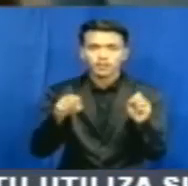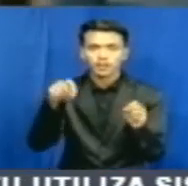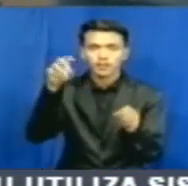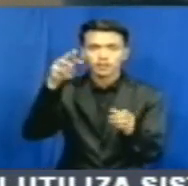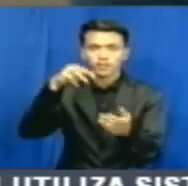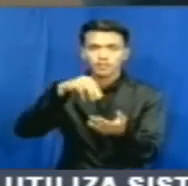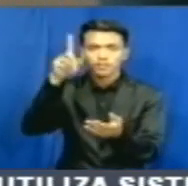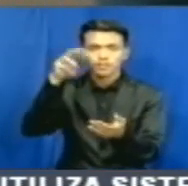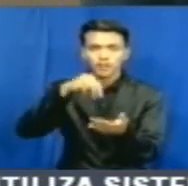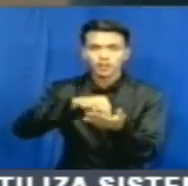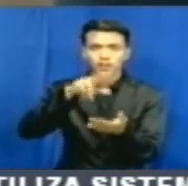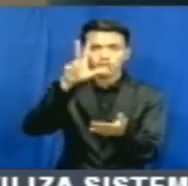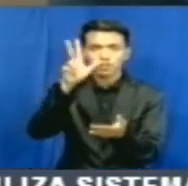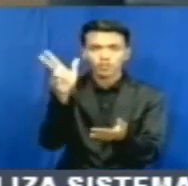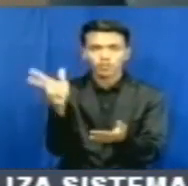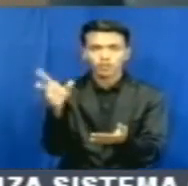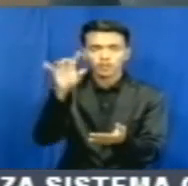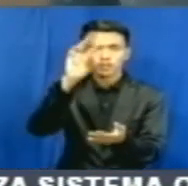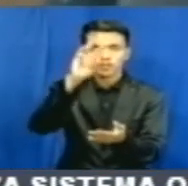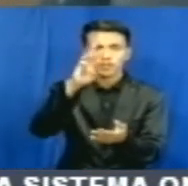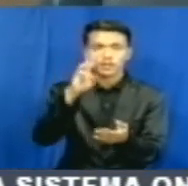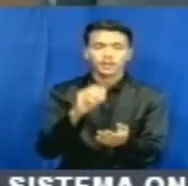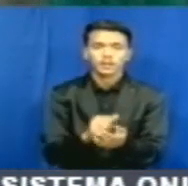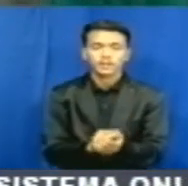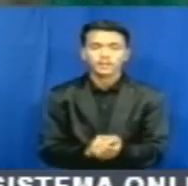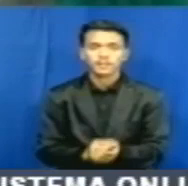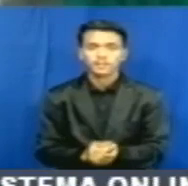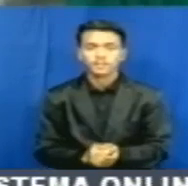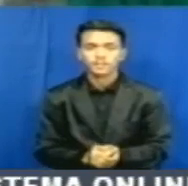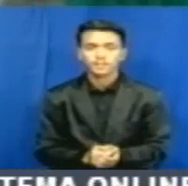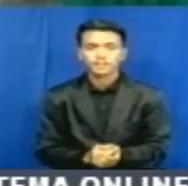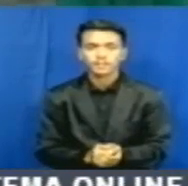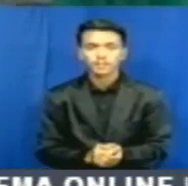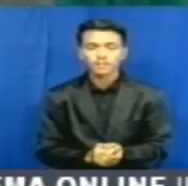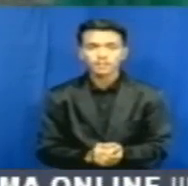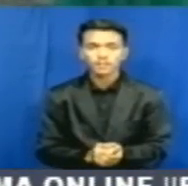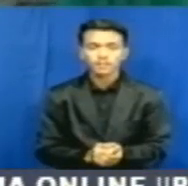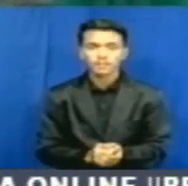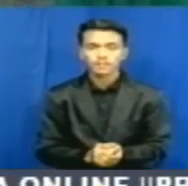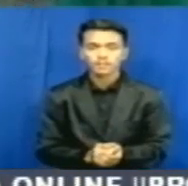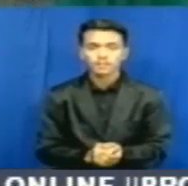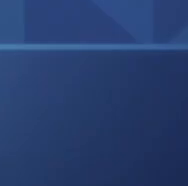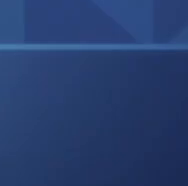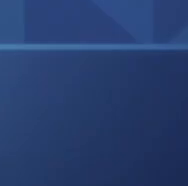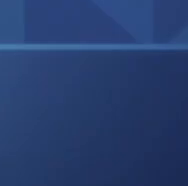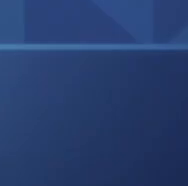Torunulo Resinem, inclui Honine Funan, João Aníbal Elio Gaio, ba